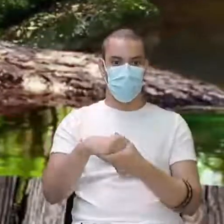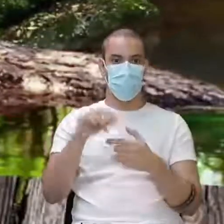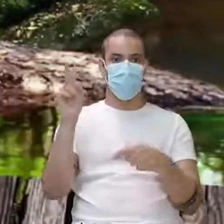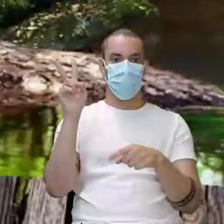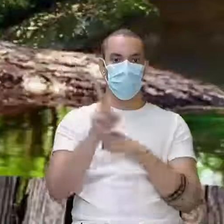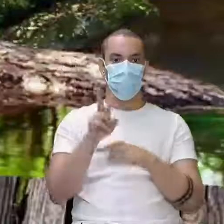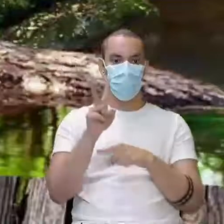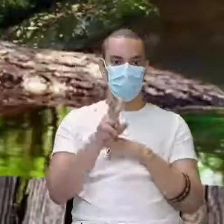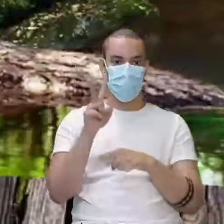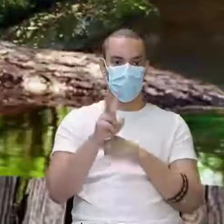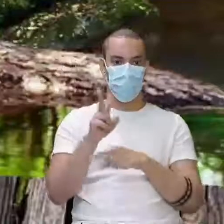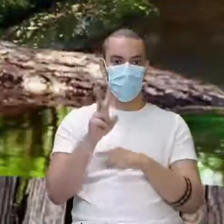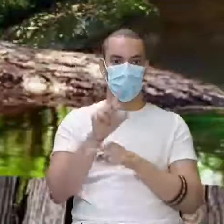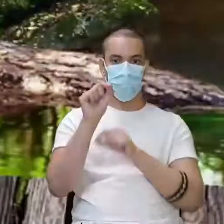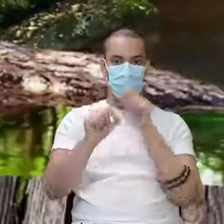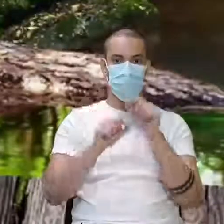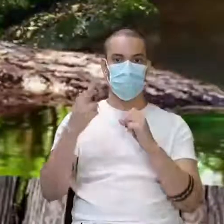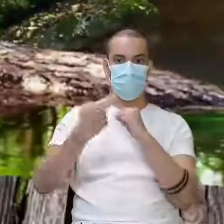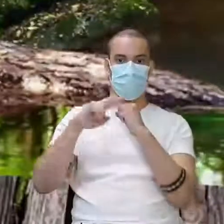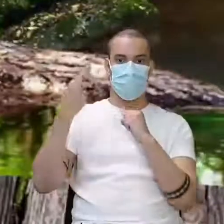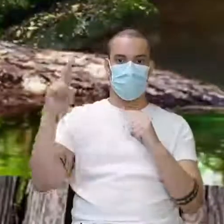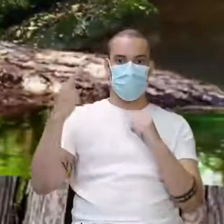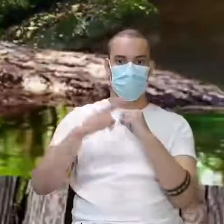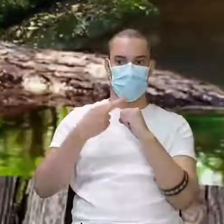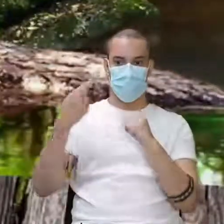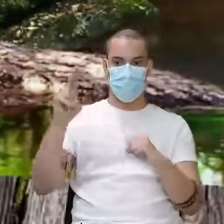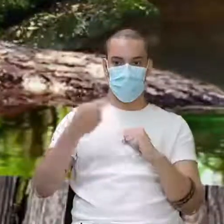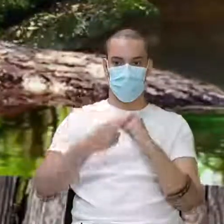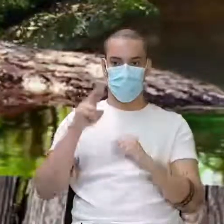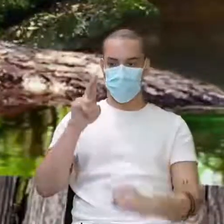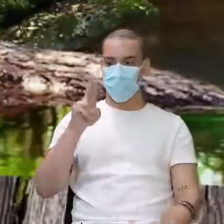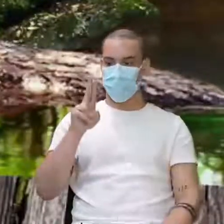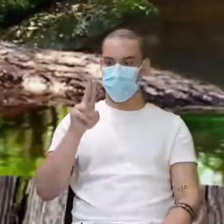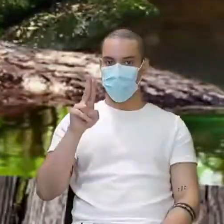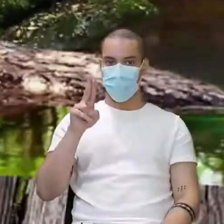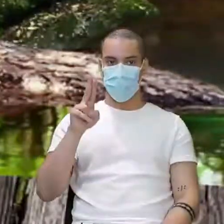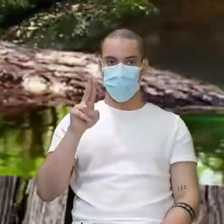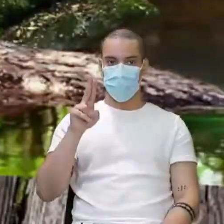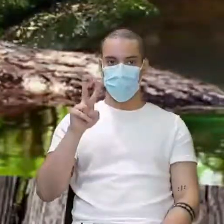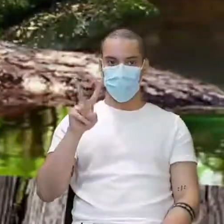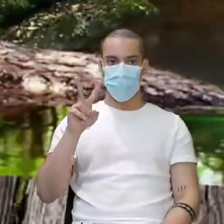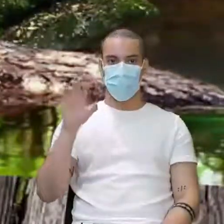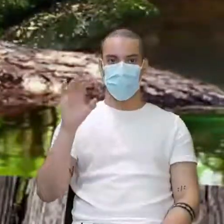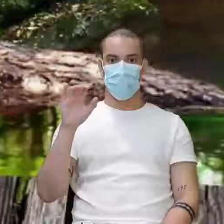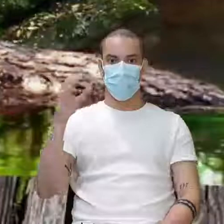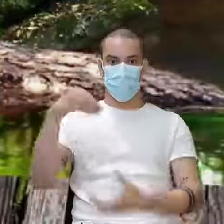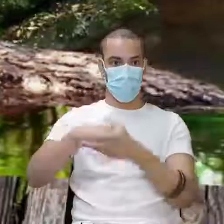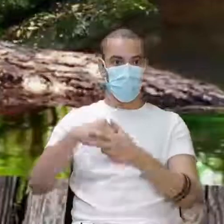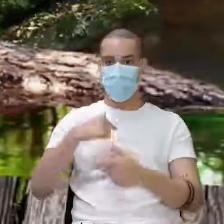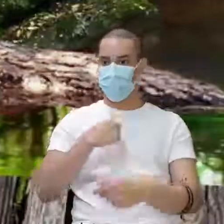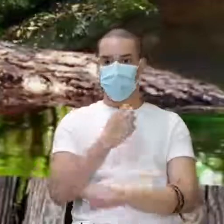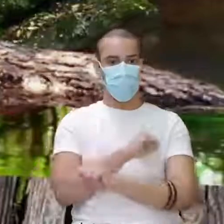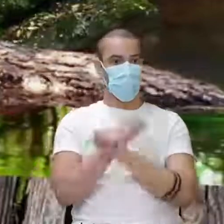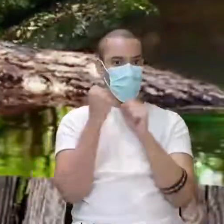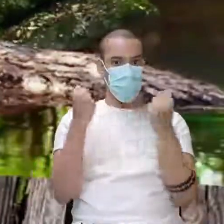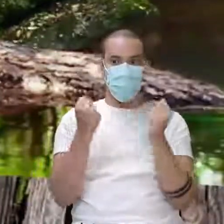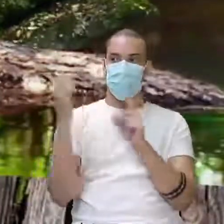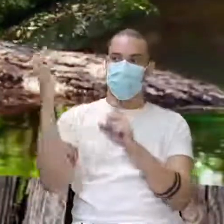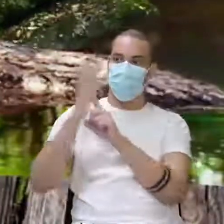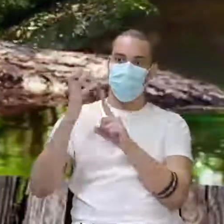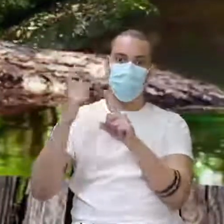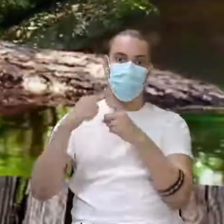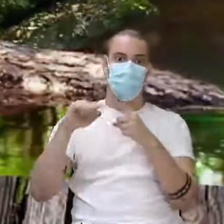proteger dessa radiação ultravioleta, que não pode atingir diretamente. Infelizmente, essa camada de